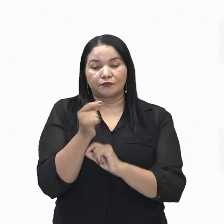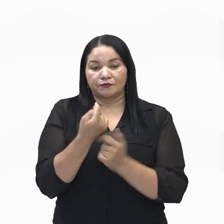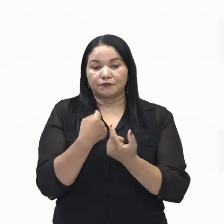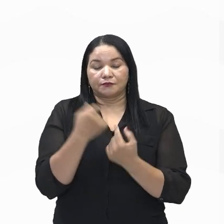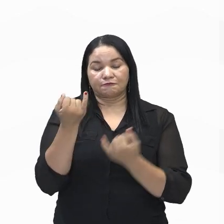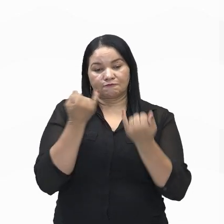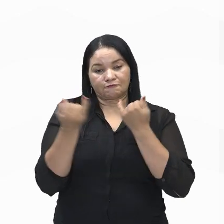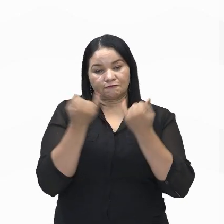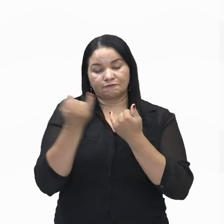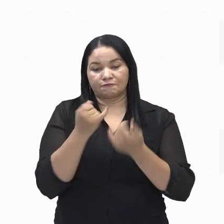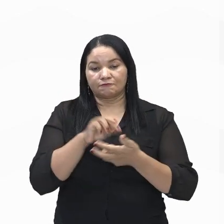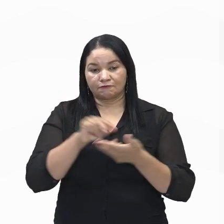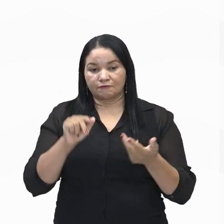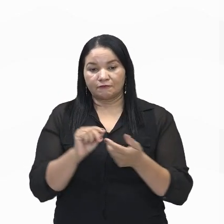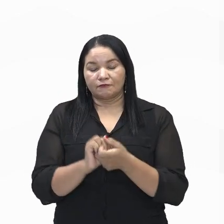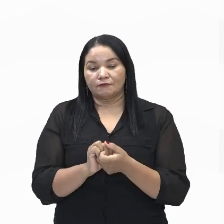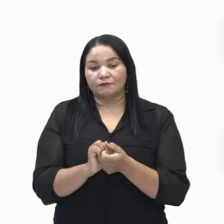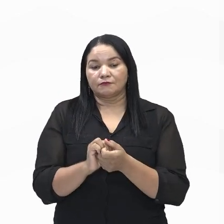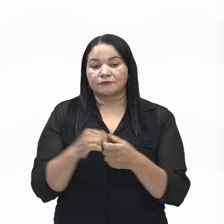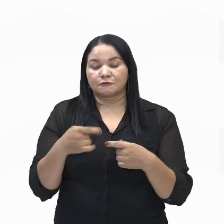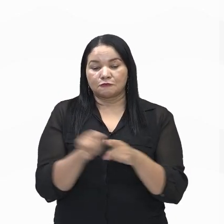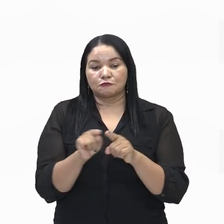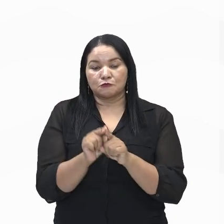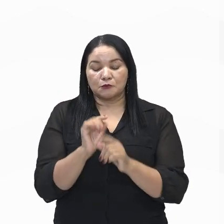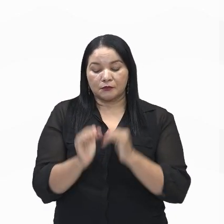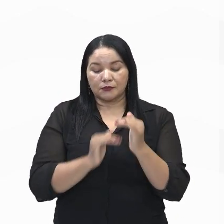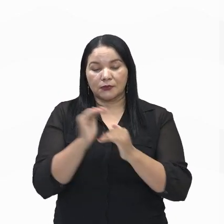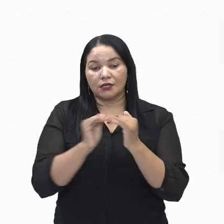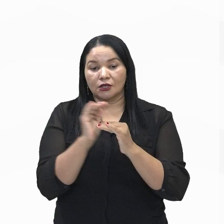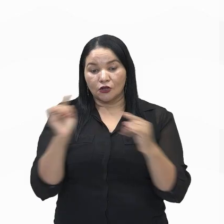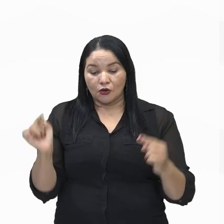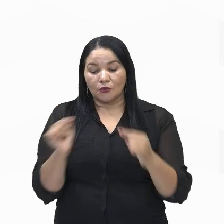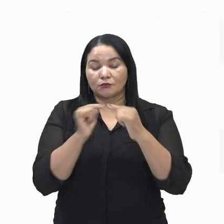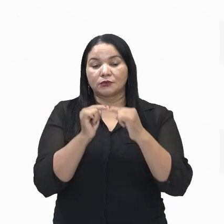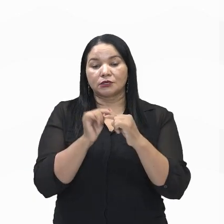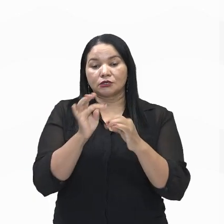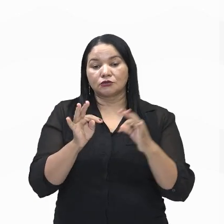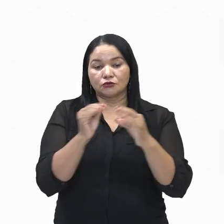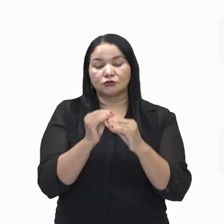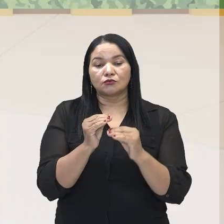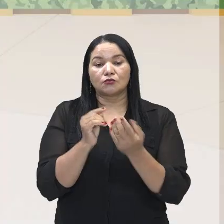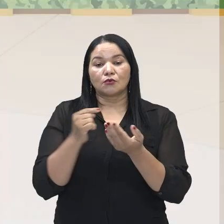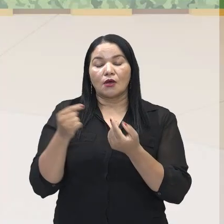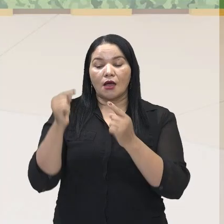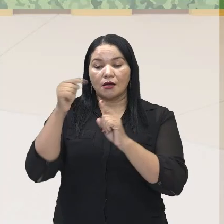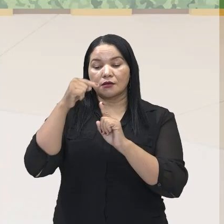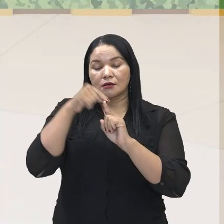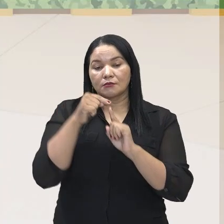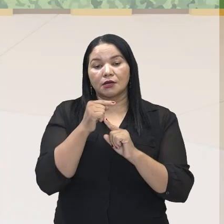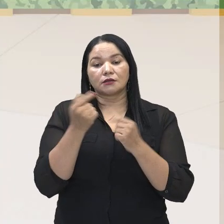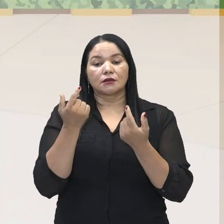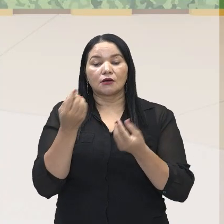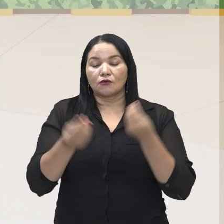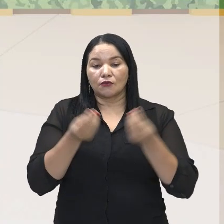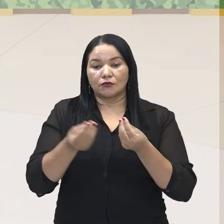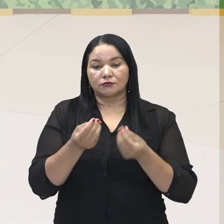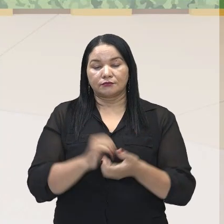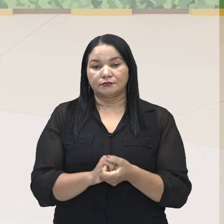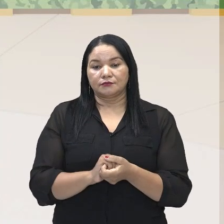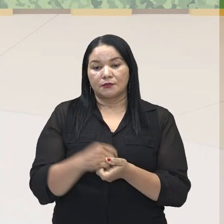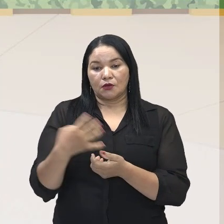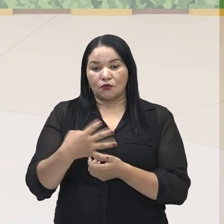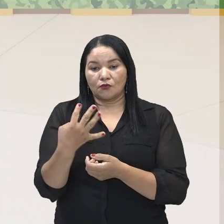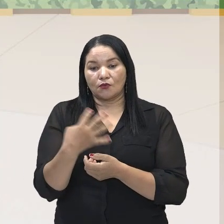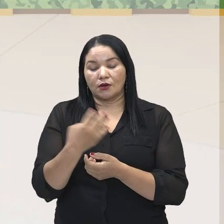como estão o processo para atingir essas metas. O quarto objetivo de